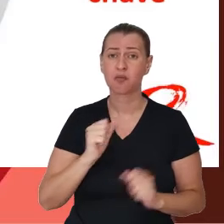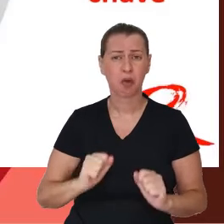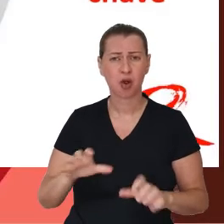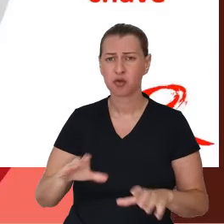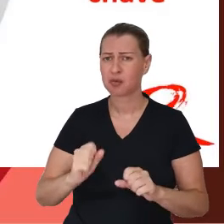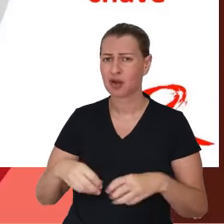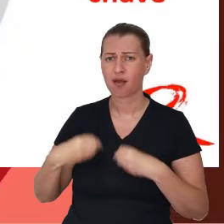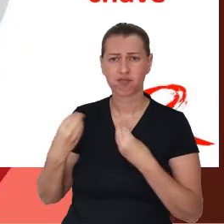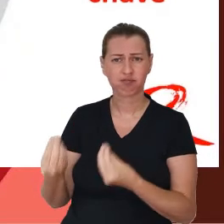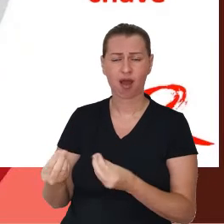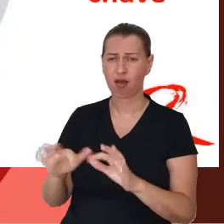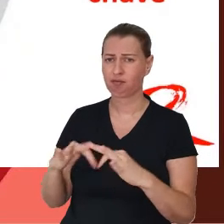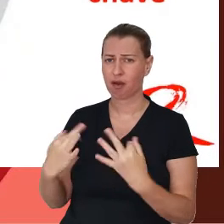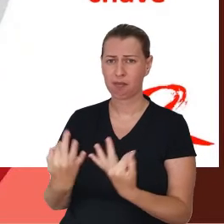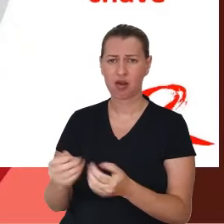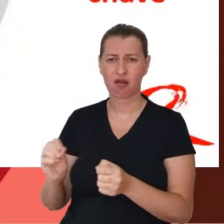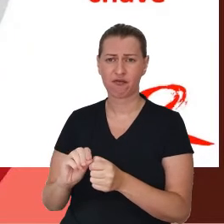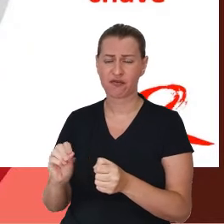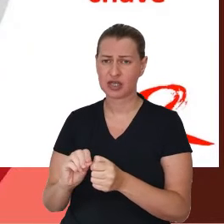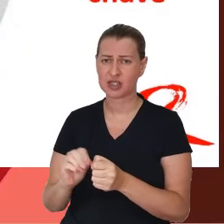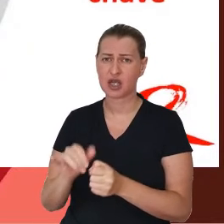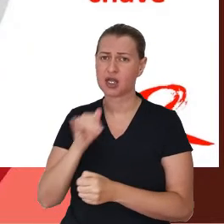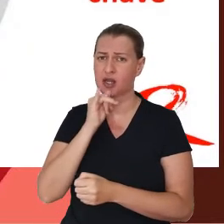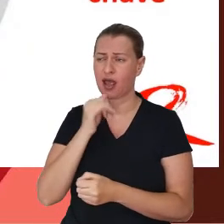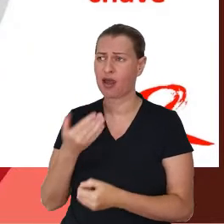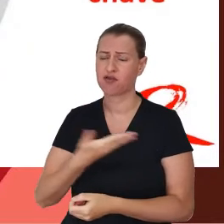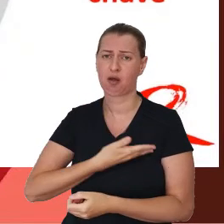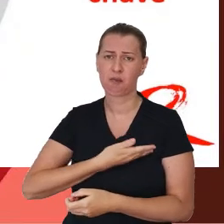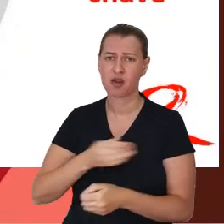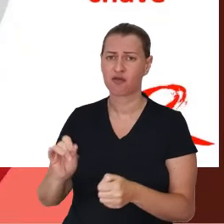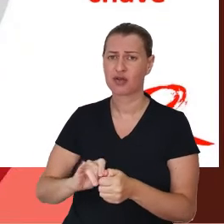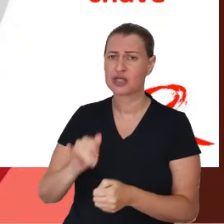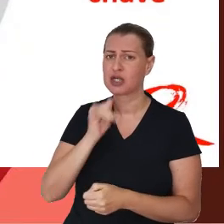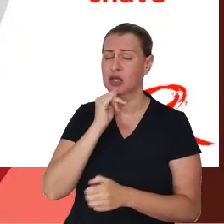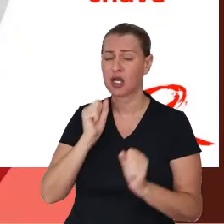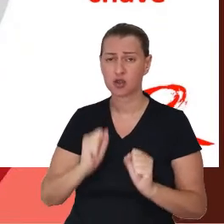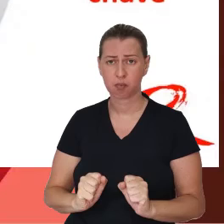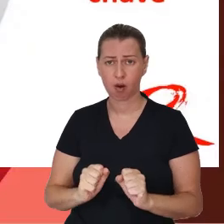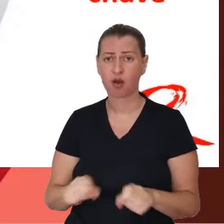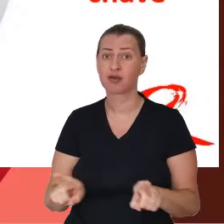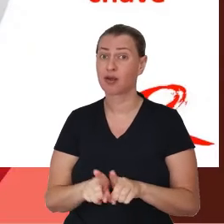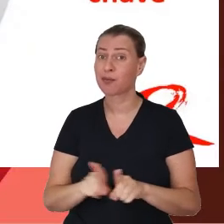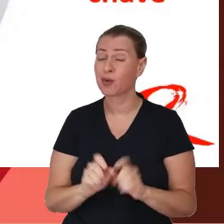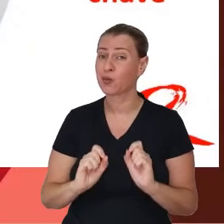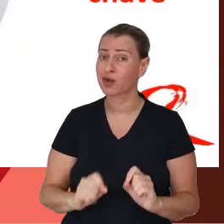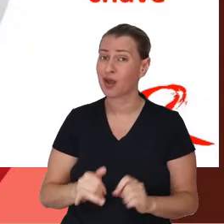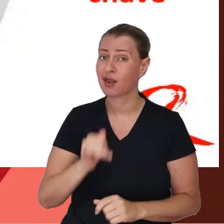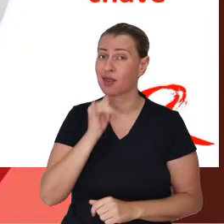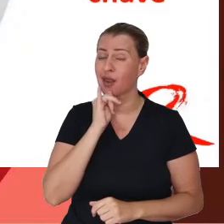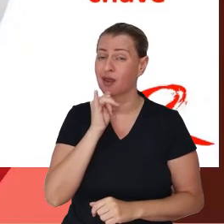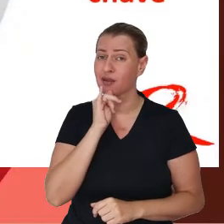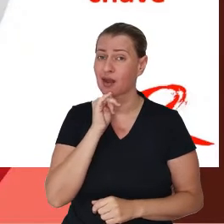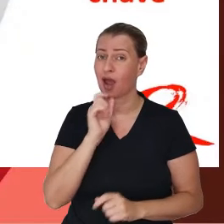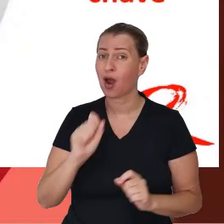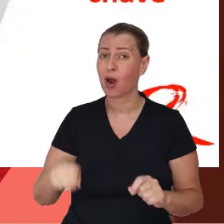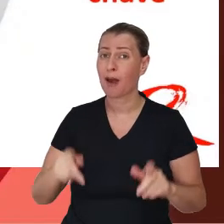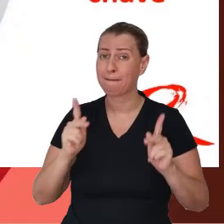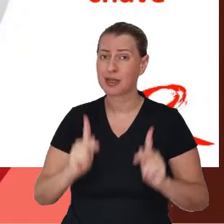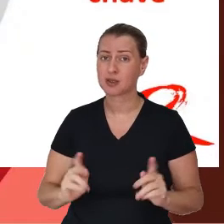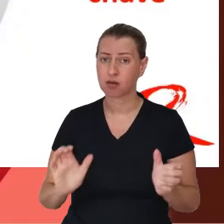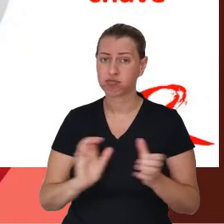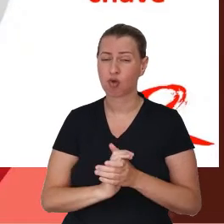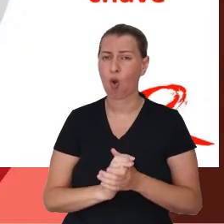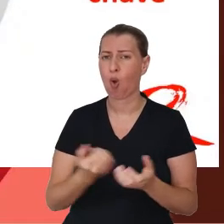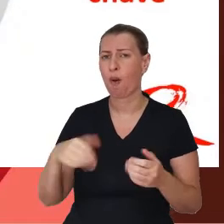um conhecido, para quem ela quiser. Testagem de parcerias também é muito importante, né? A Rede Cegonha vem ampliando